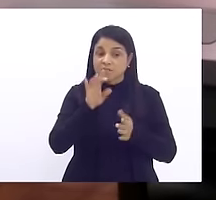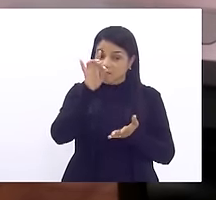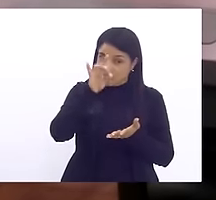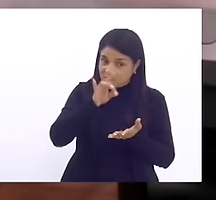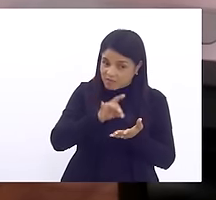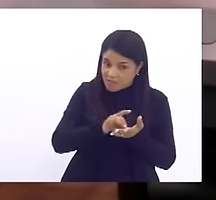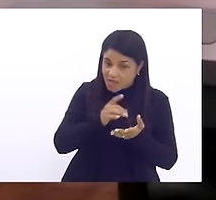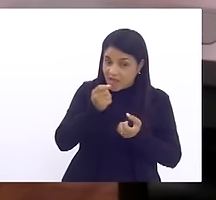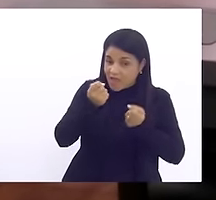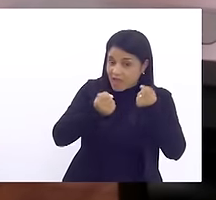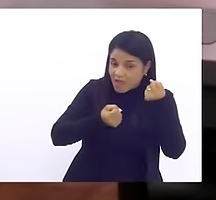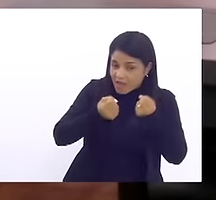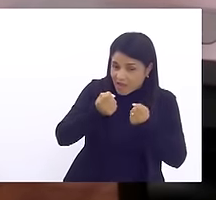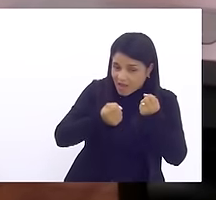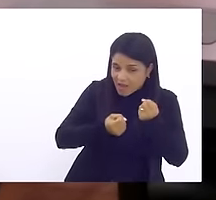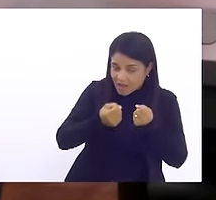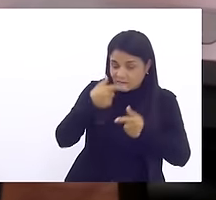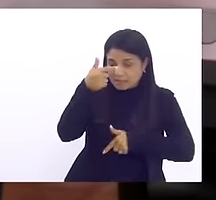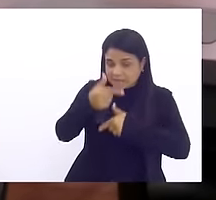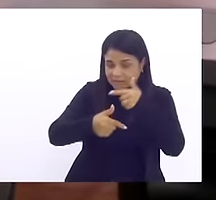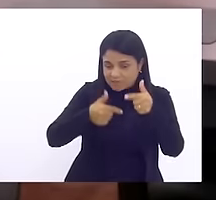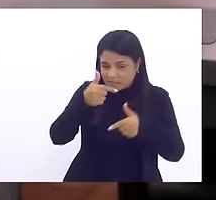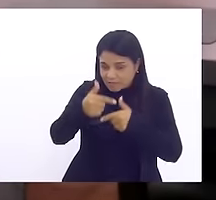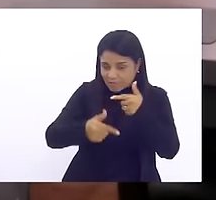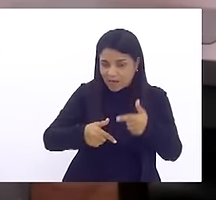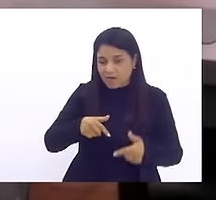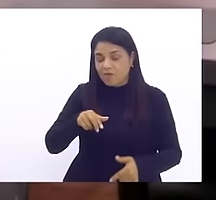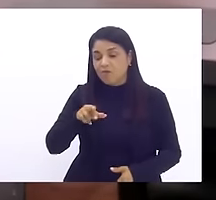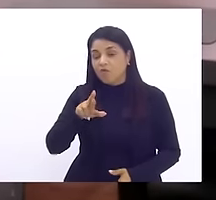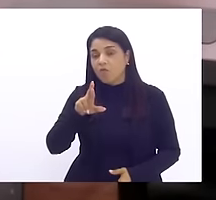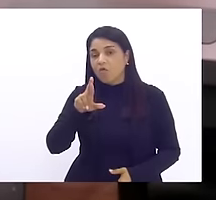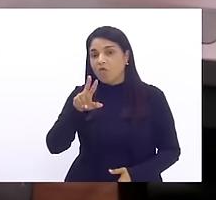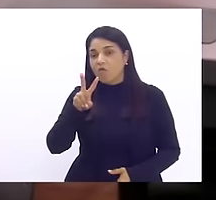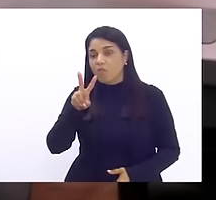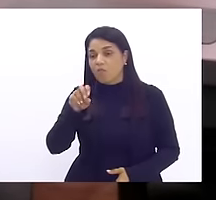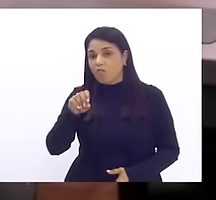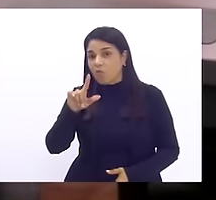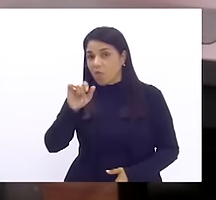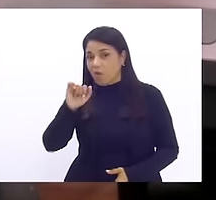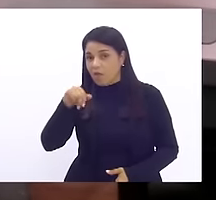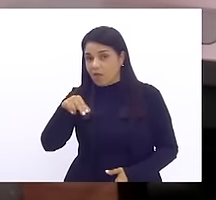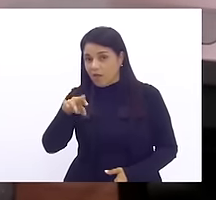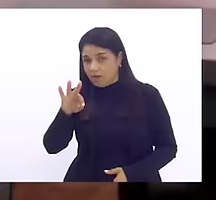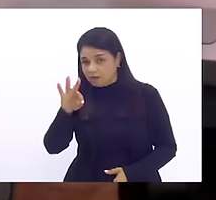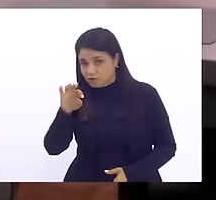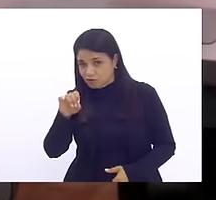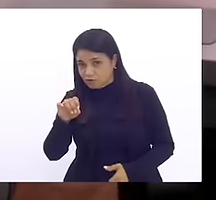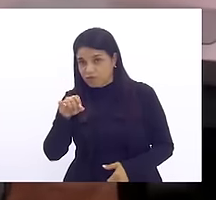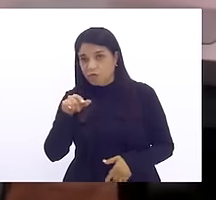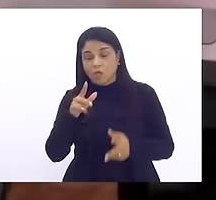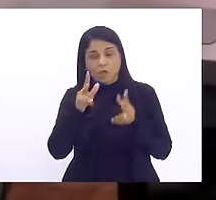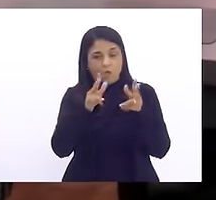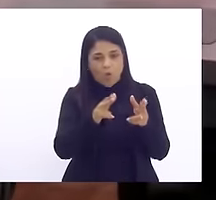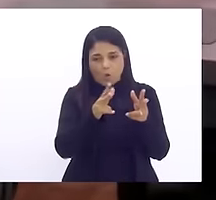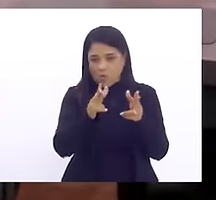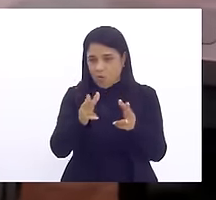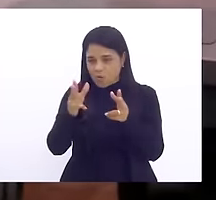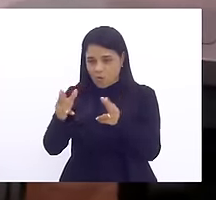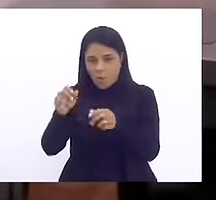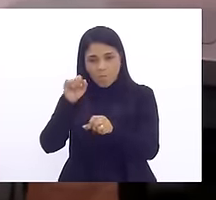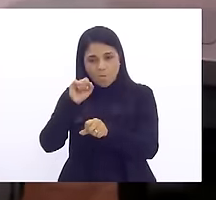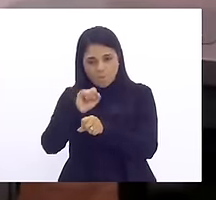turma volante eles são descaracterizados não são iguais correspondente eu vou responder não são iguais aos outros que ficam parados